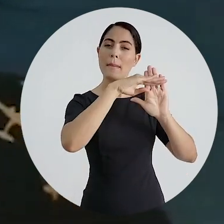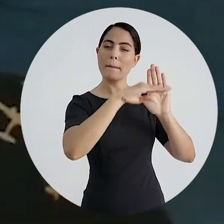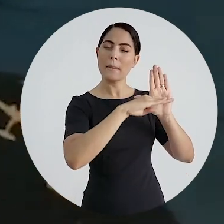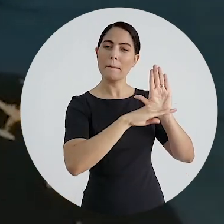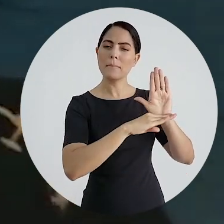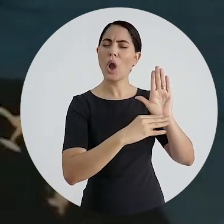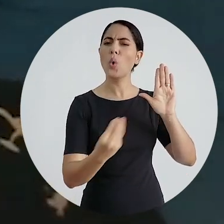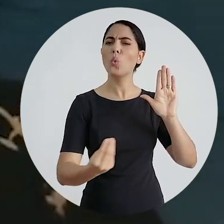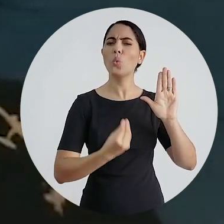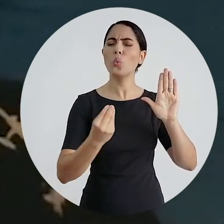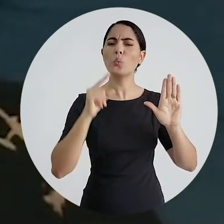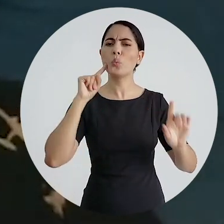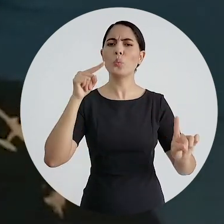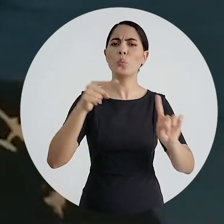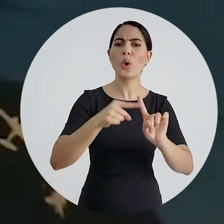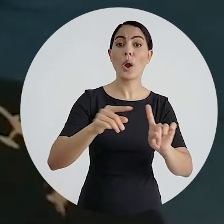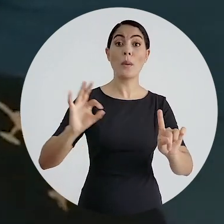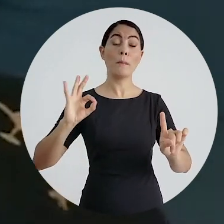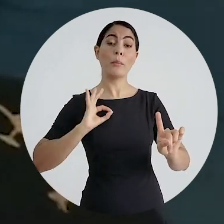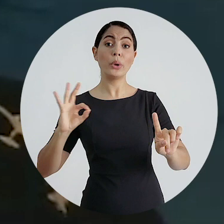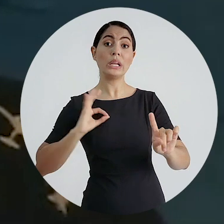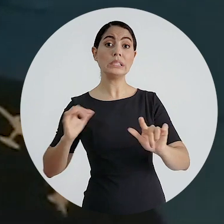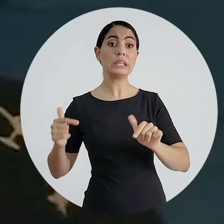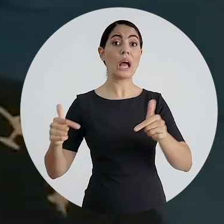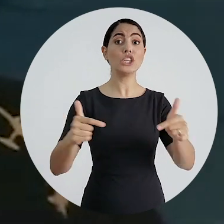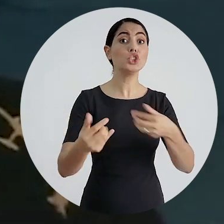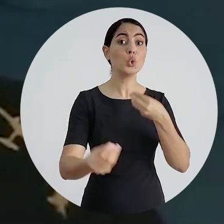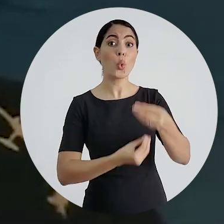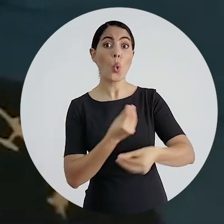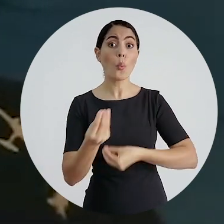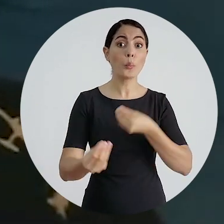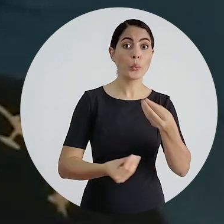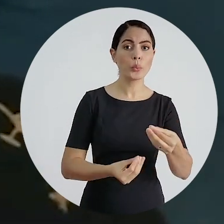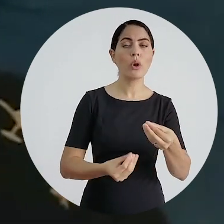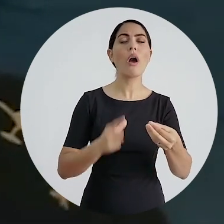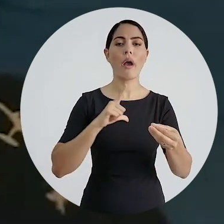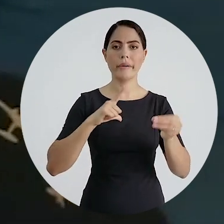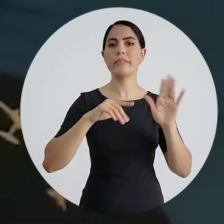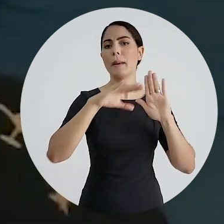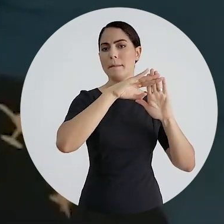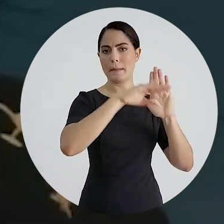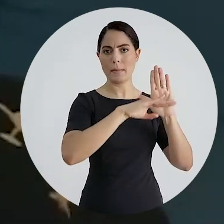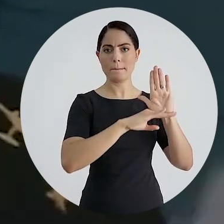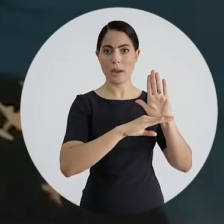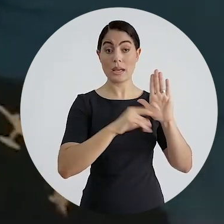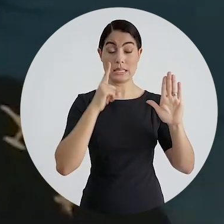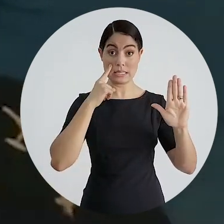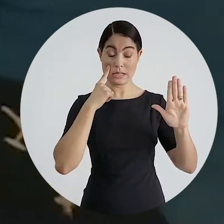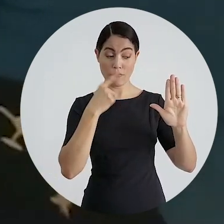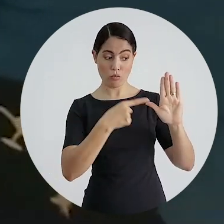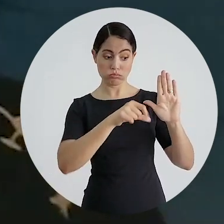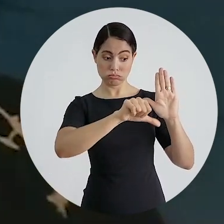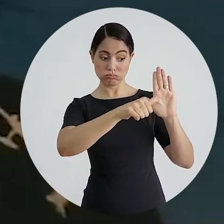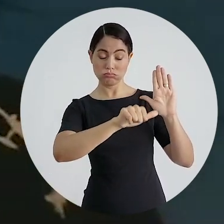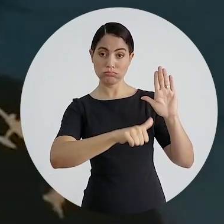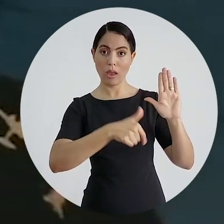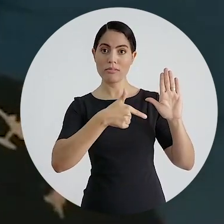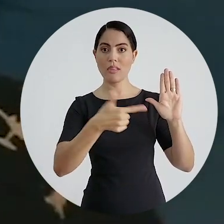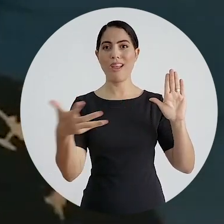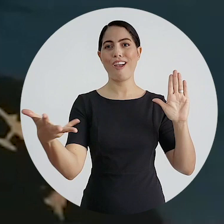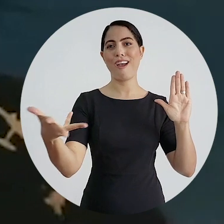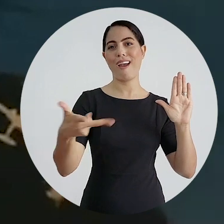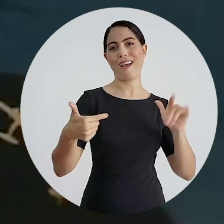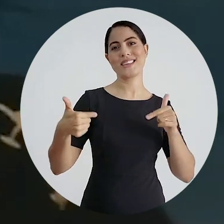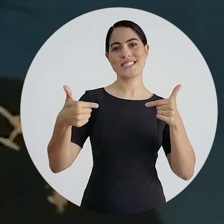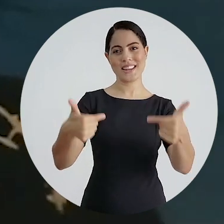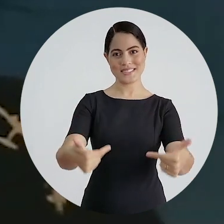Eles estabelecem como é que a polícia deve agir diante de uma determinada situação. E ele garante, se observado, né, os